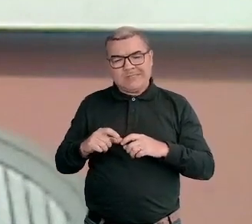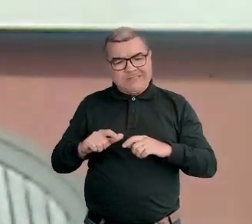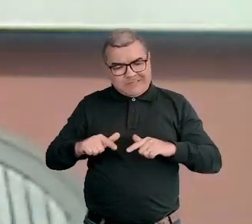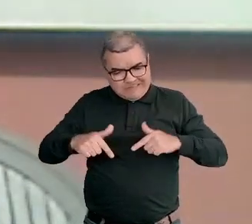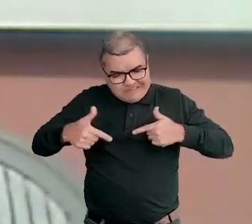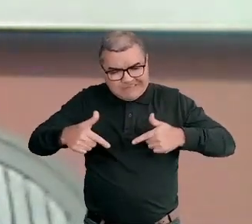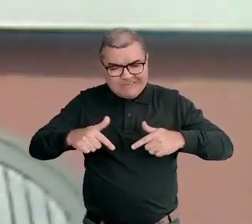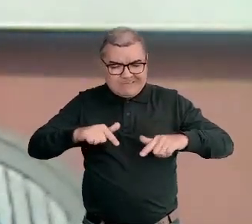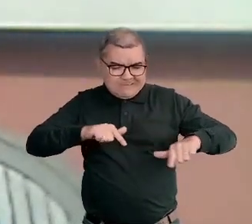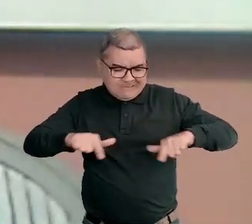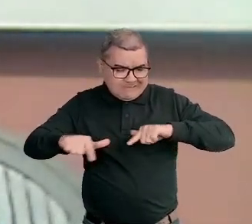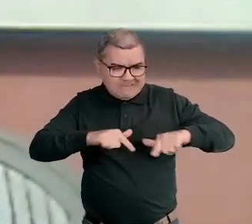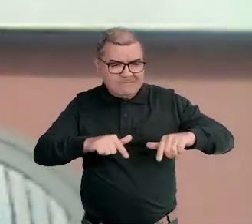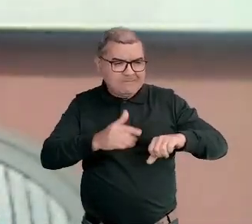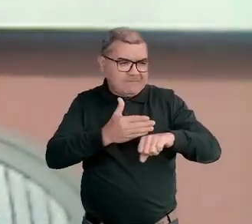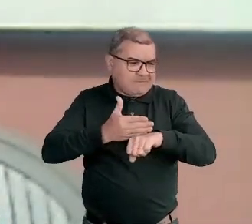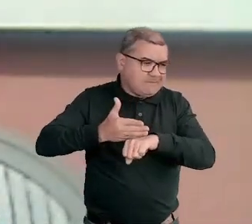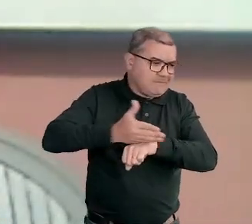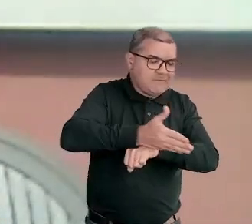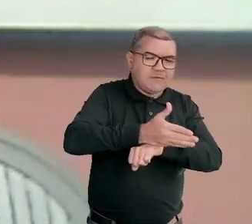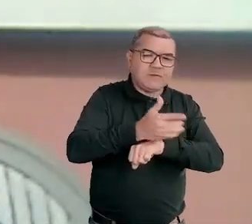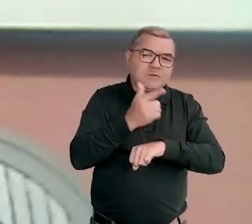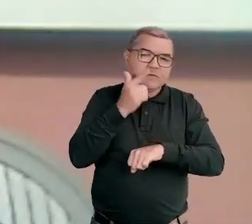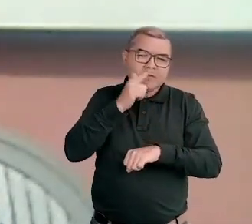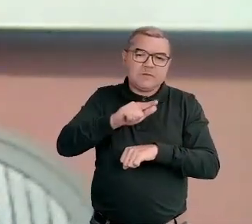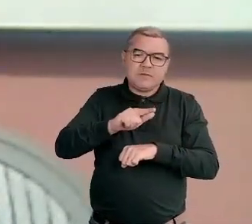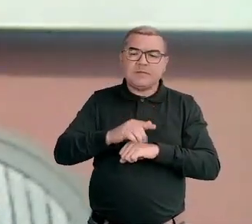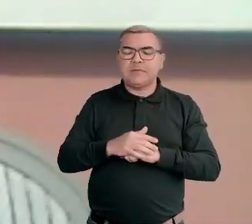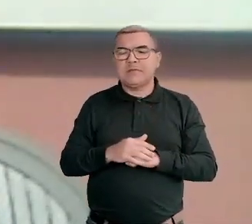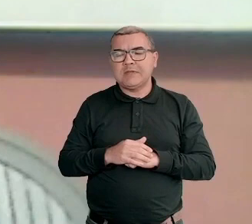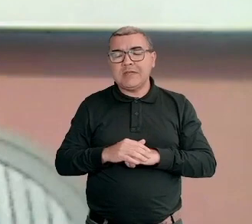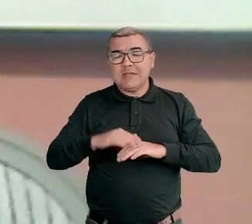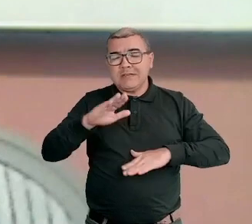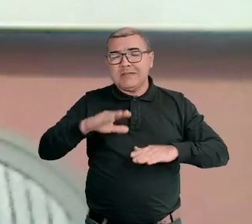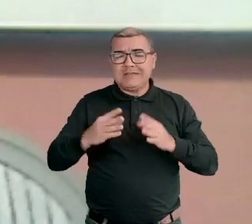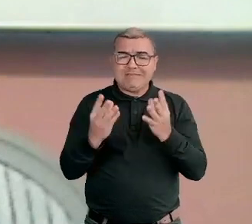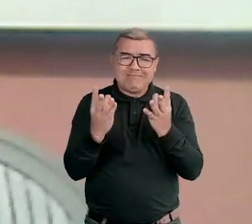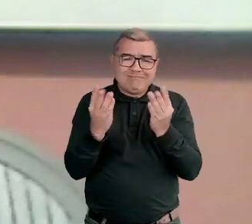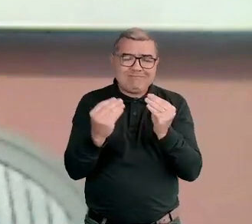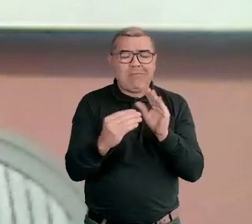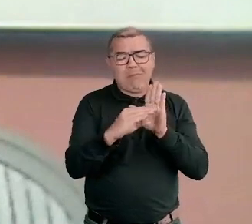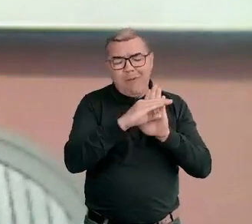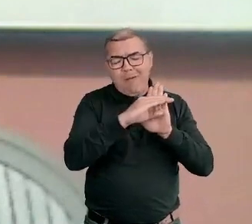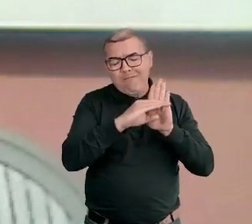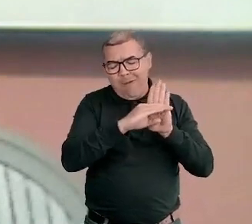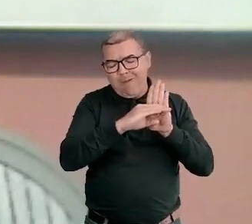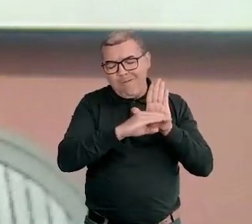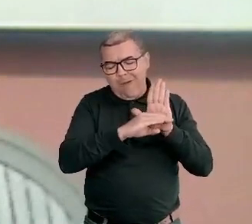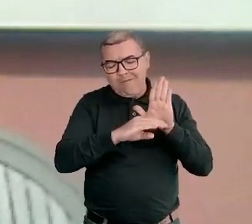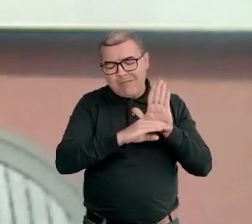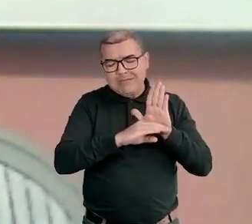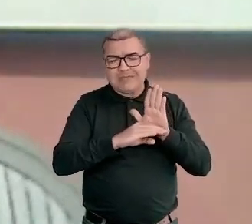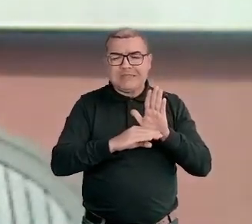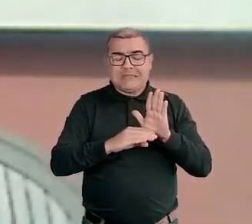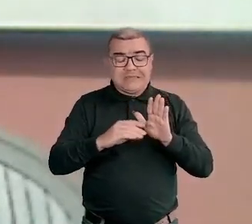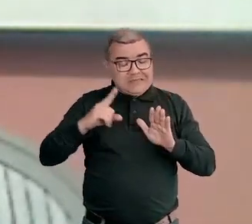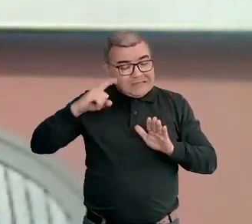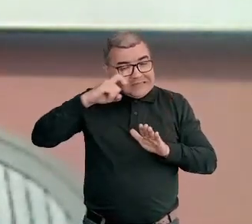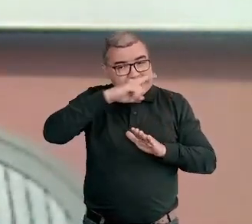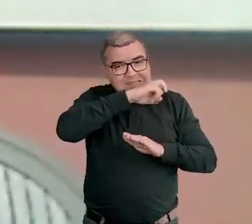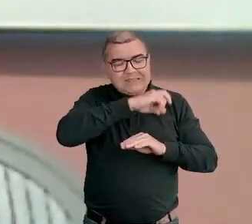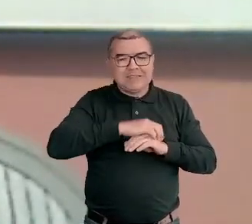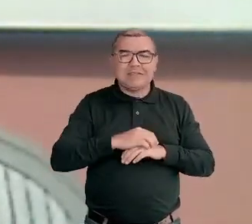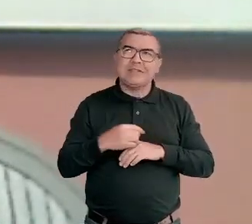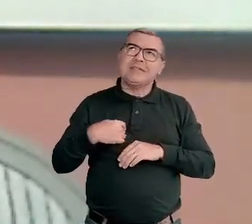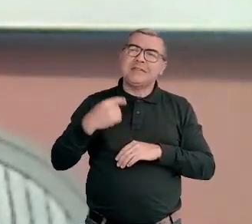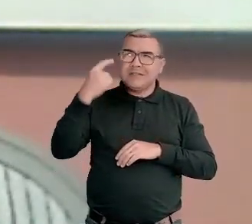digamos assim, né, ou um excesso de protocolo, né? E eu diria, citando uma frase que